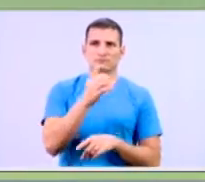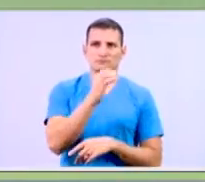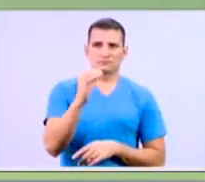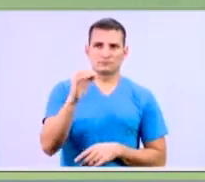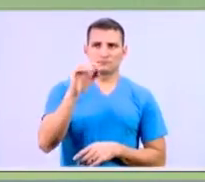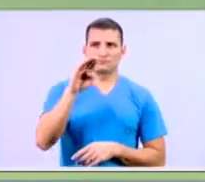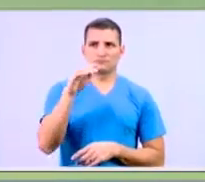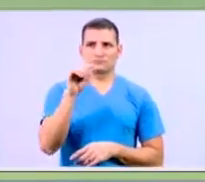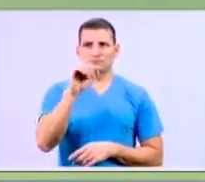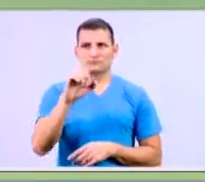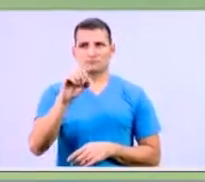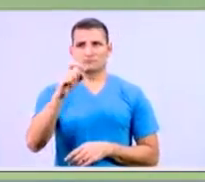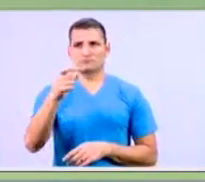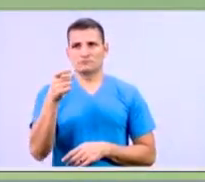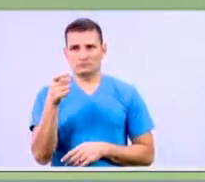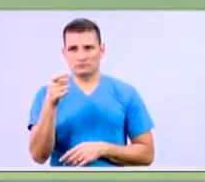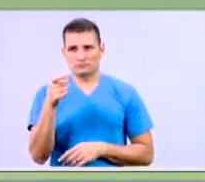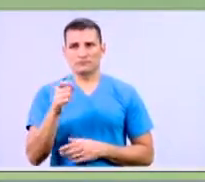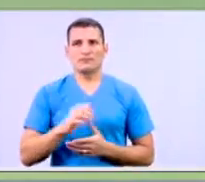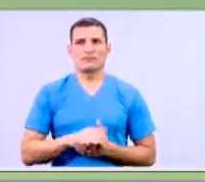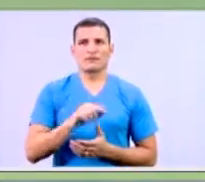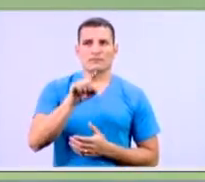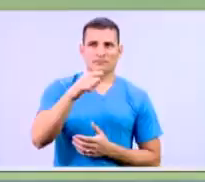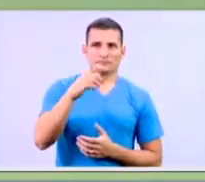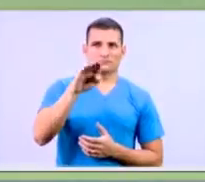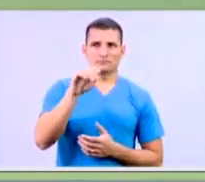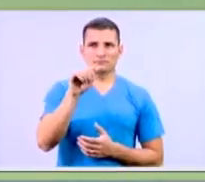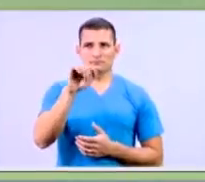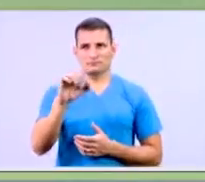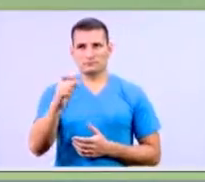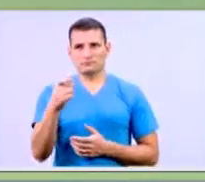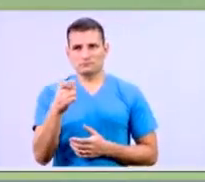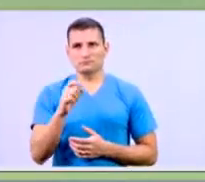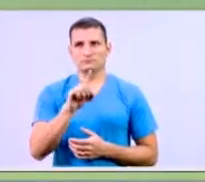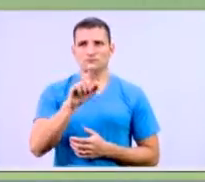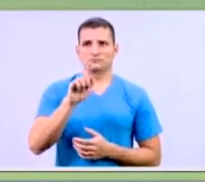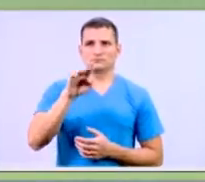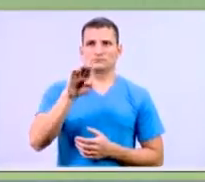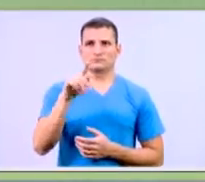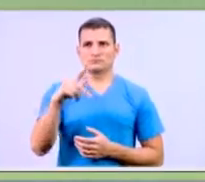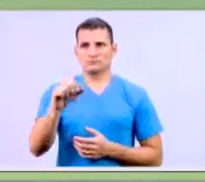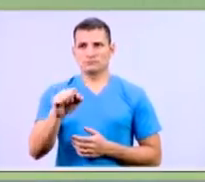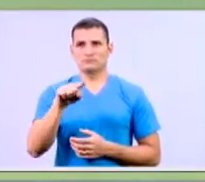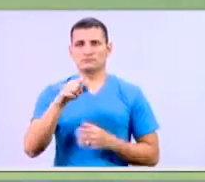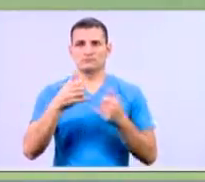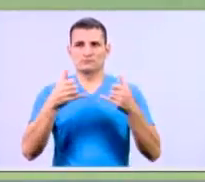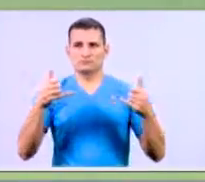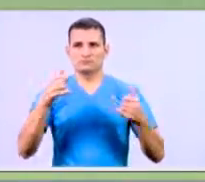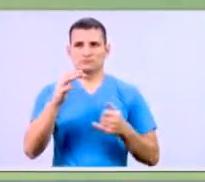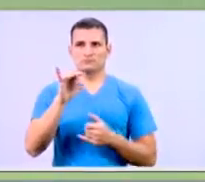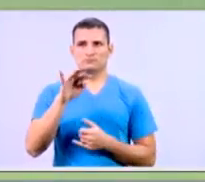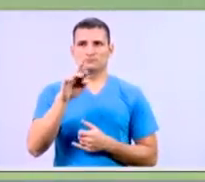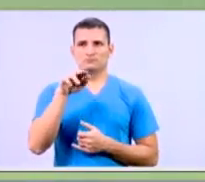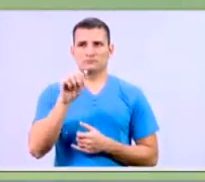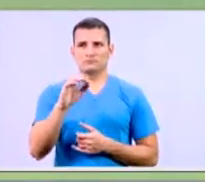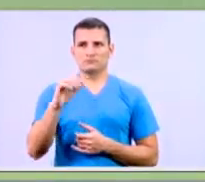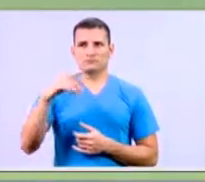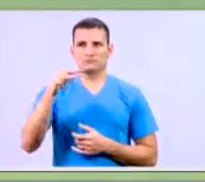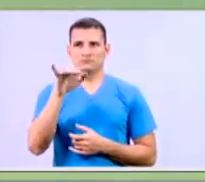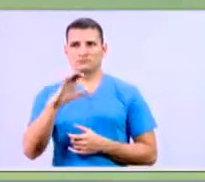é 1000 base X. Trabalha com 1 gigabit e usa cabos de fibra ótica. Ah, tá, mas qual